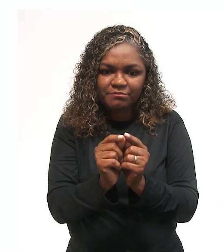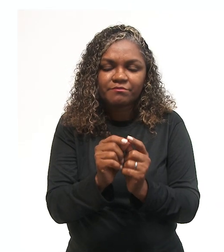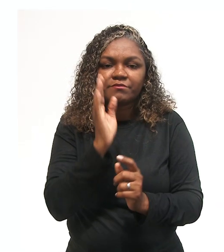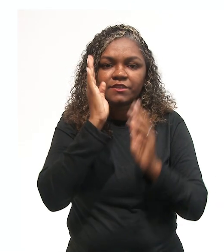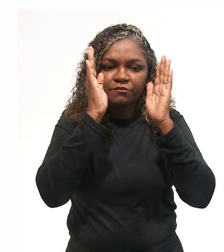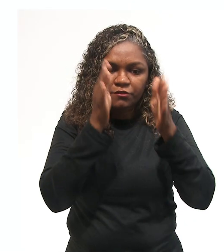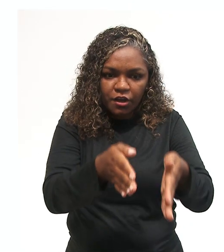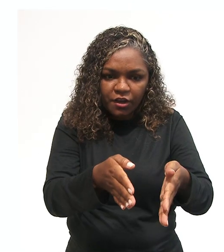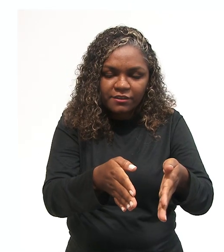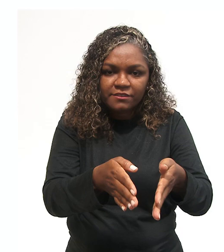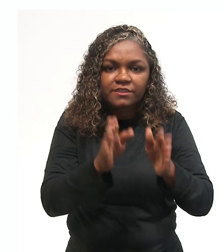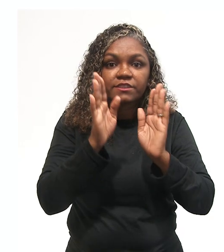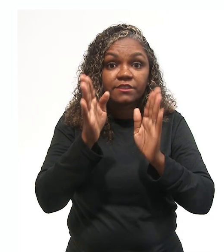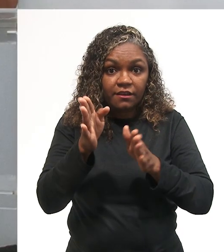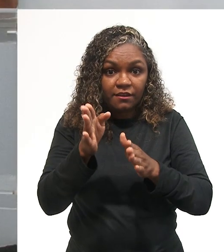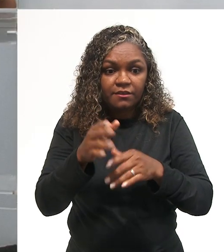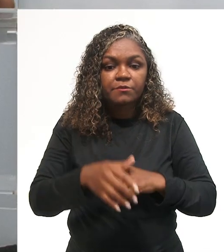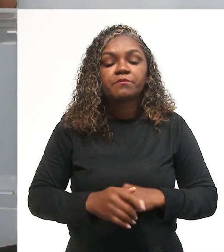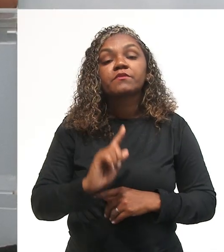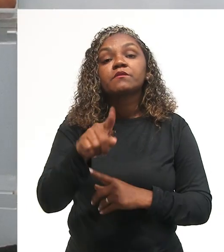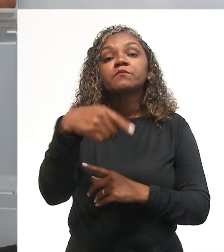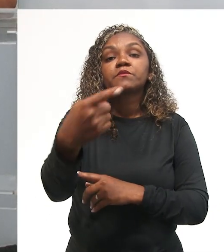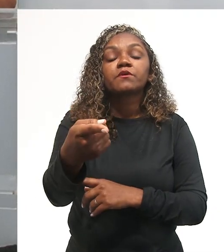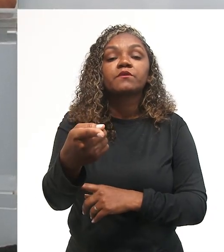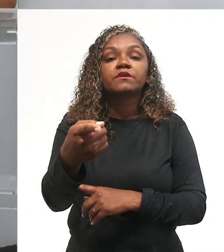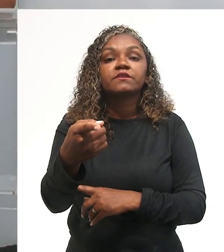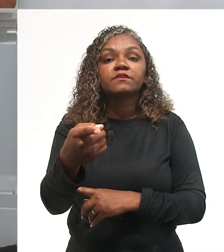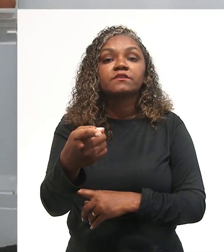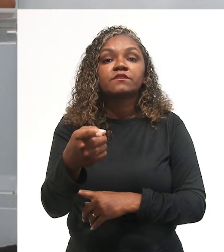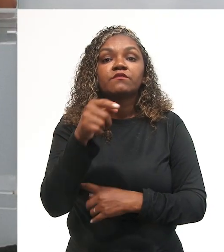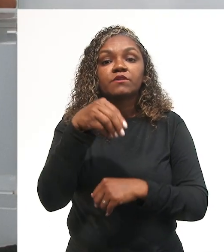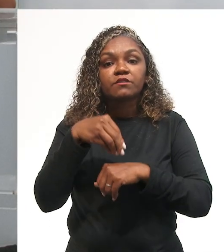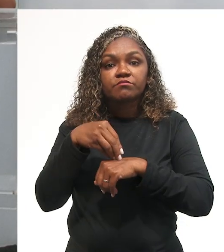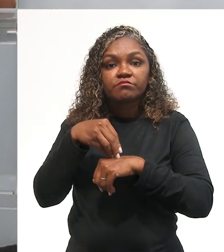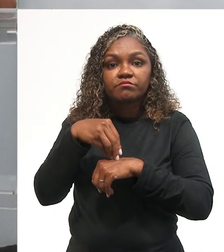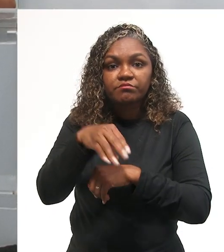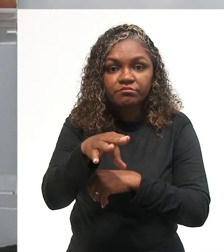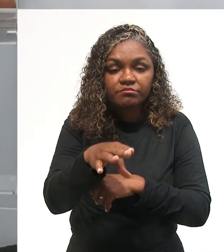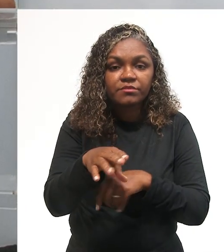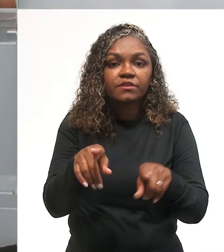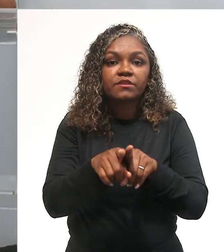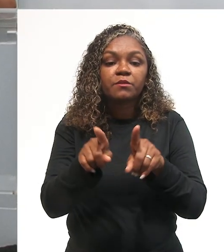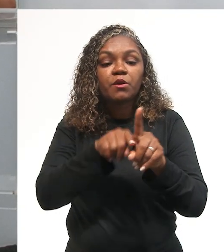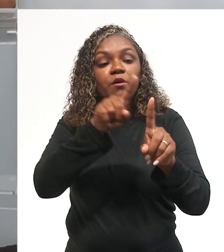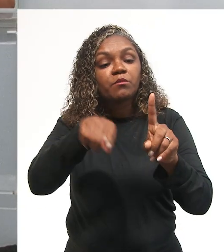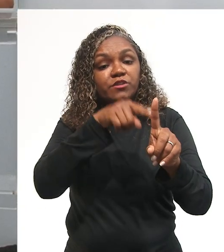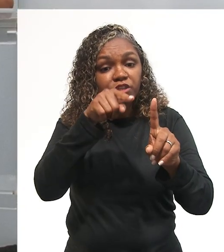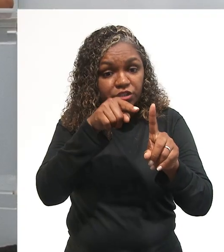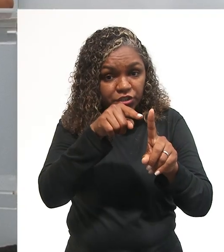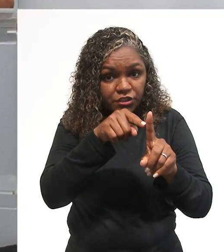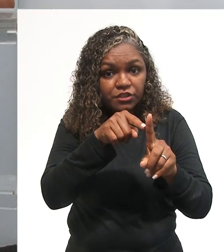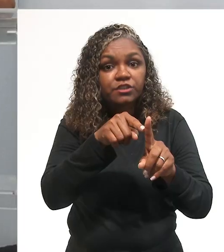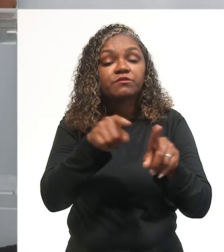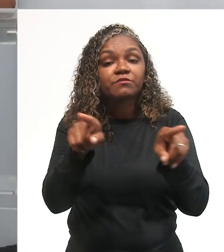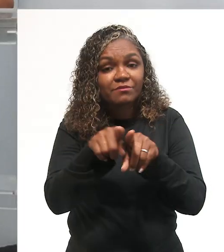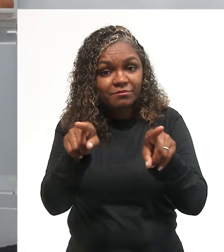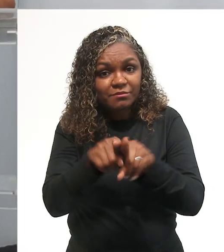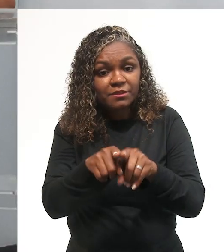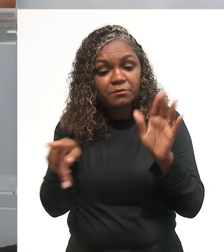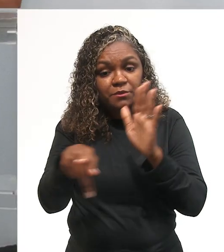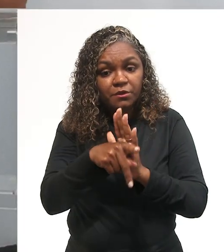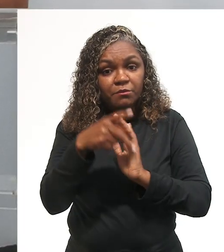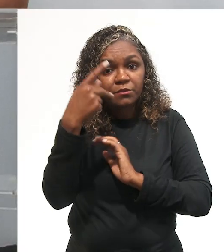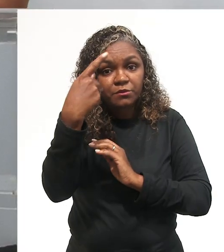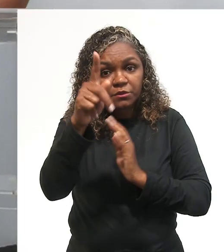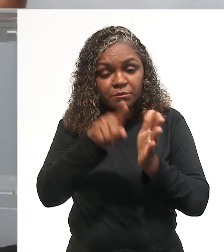fizemos aí a exemplificação, você direciona melhor também o seu objetivo de pesquisa, que não vai ser